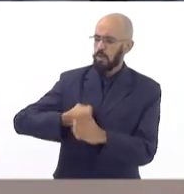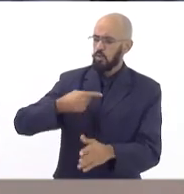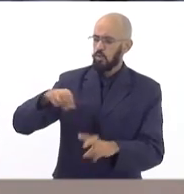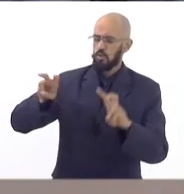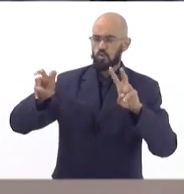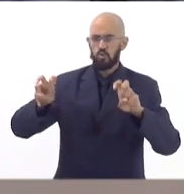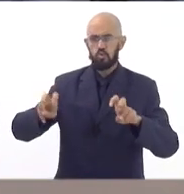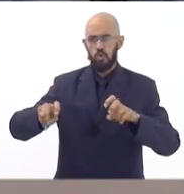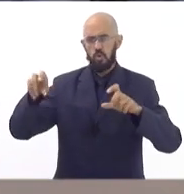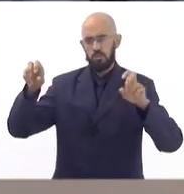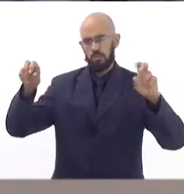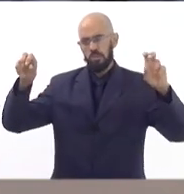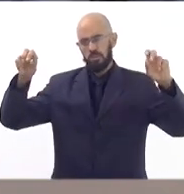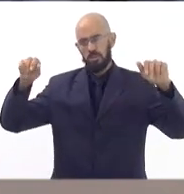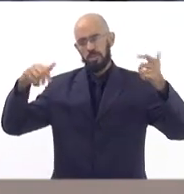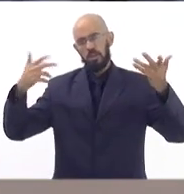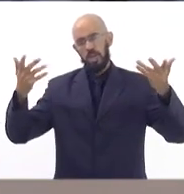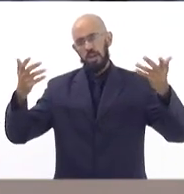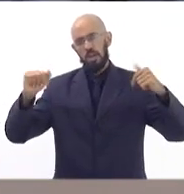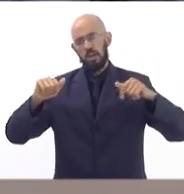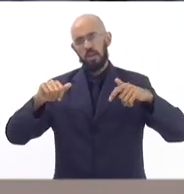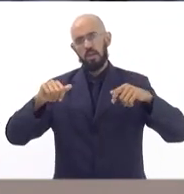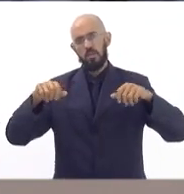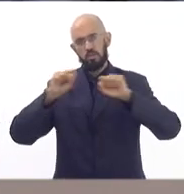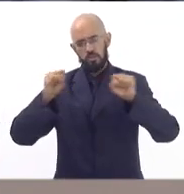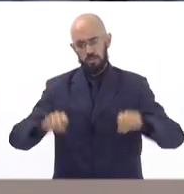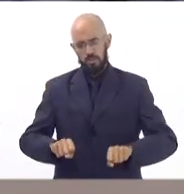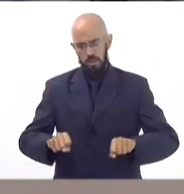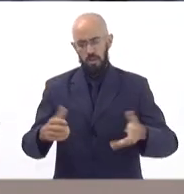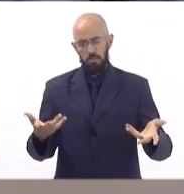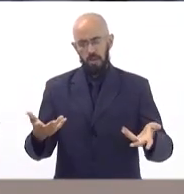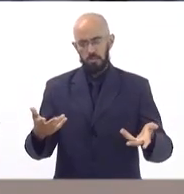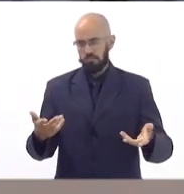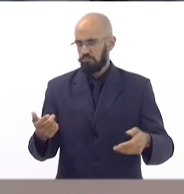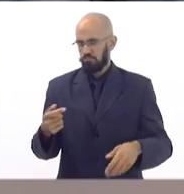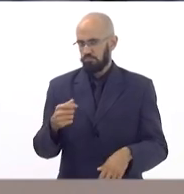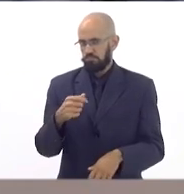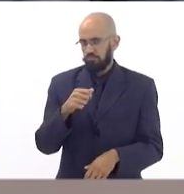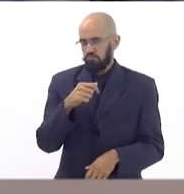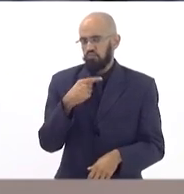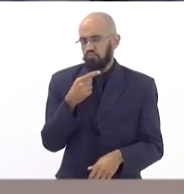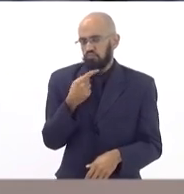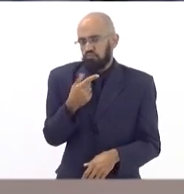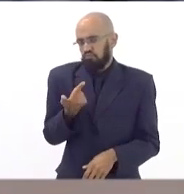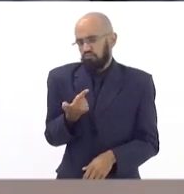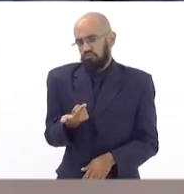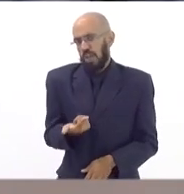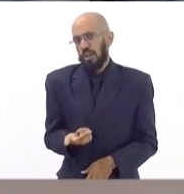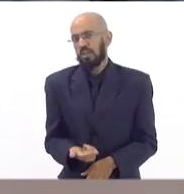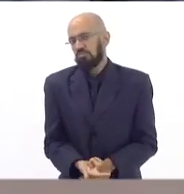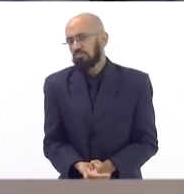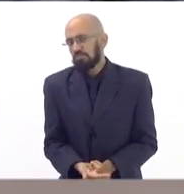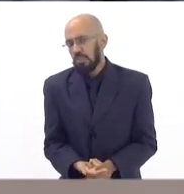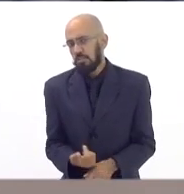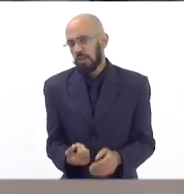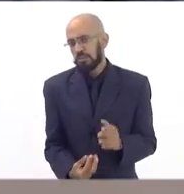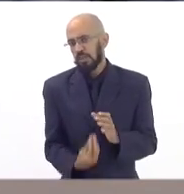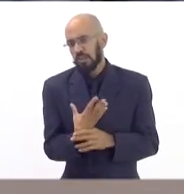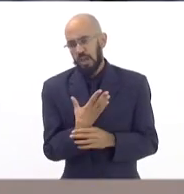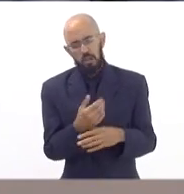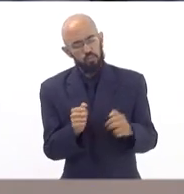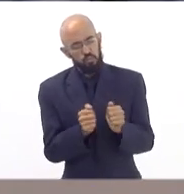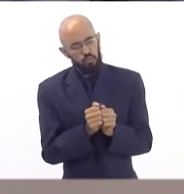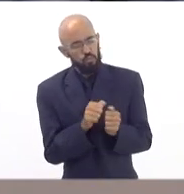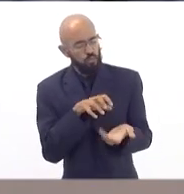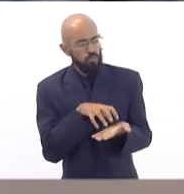as titulações eu acho que no não há não há dificuldade né para que isso seja criado junto com nosso